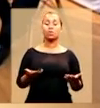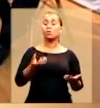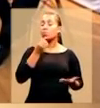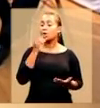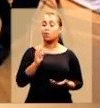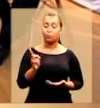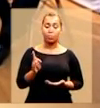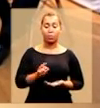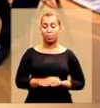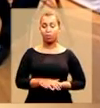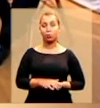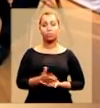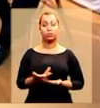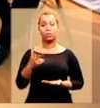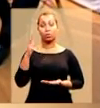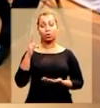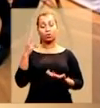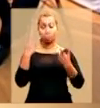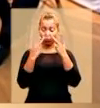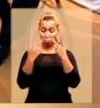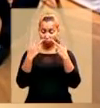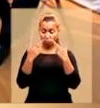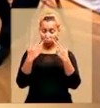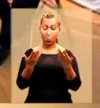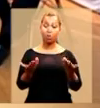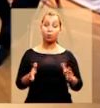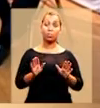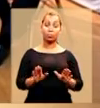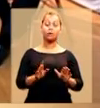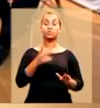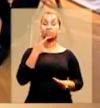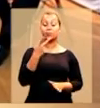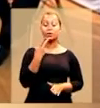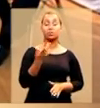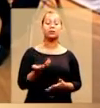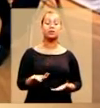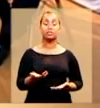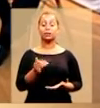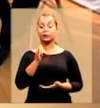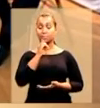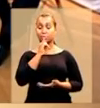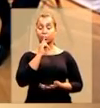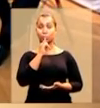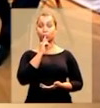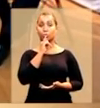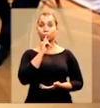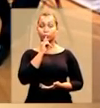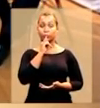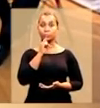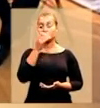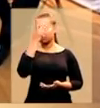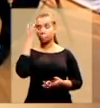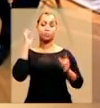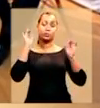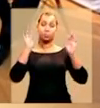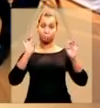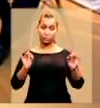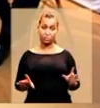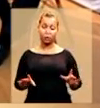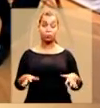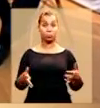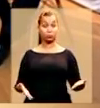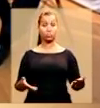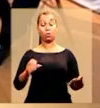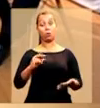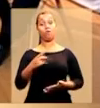nem viabiliza. É a lógica do sistema. Mas porque aí eu estou dizendo assim que, tipo, uma questão de prestígio